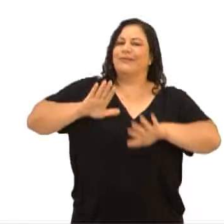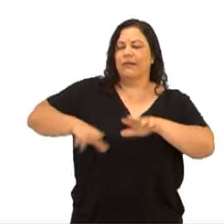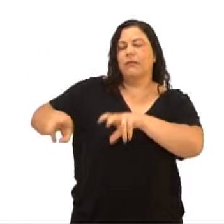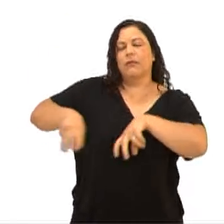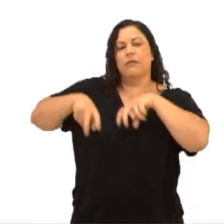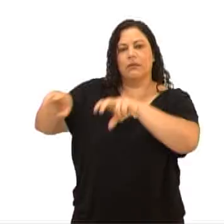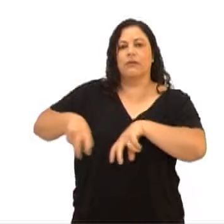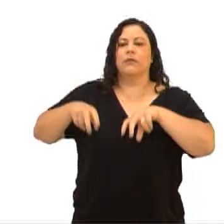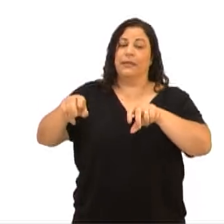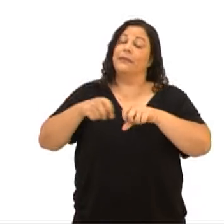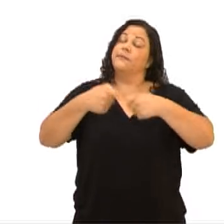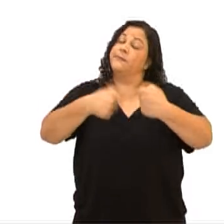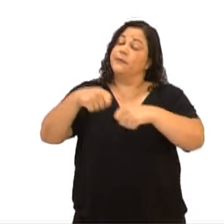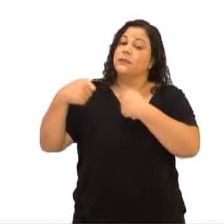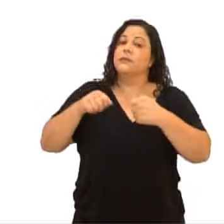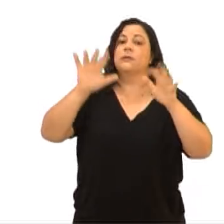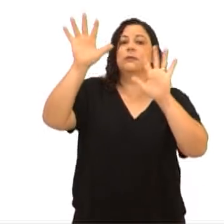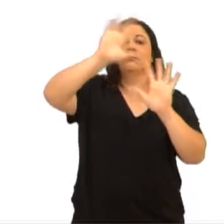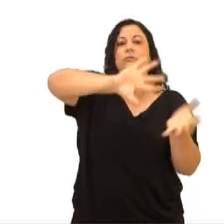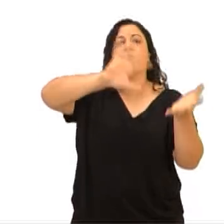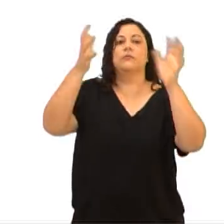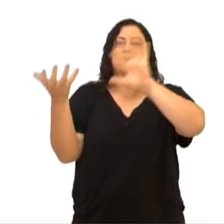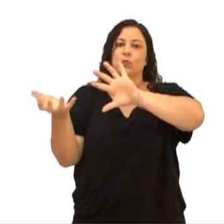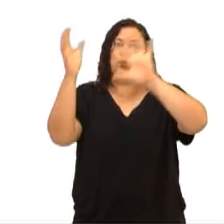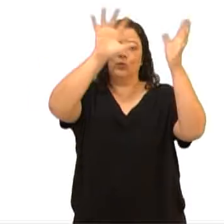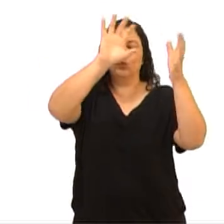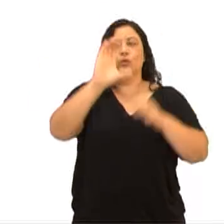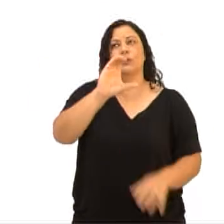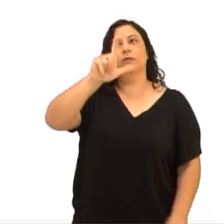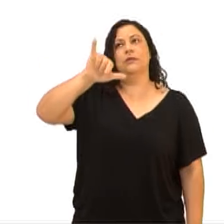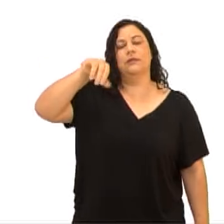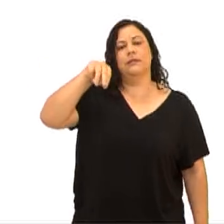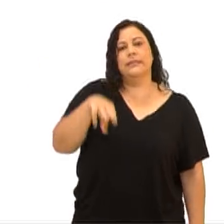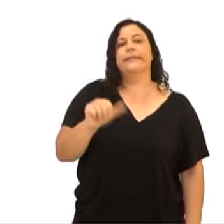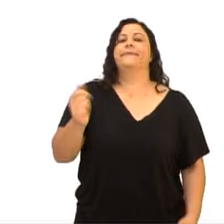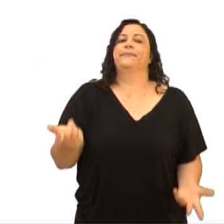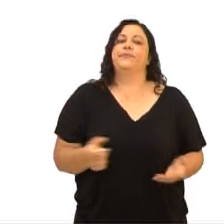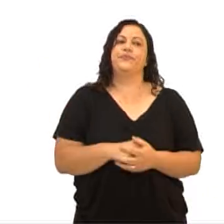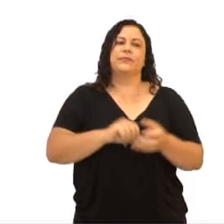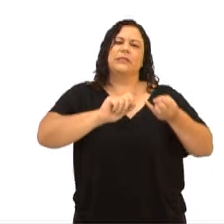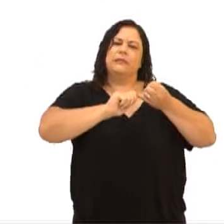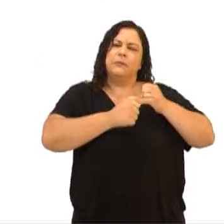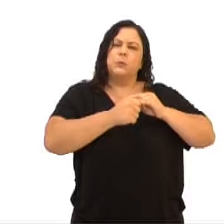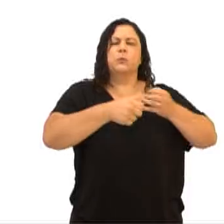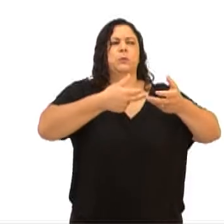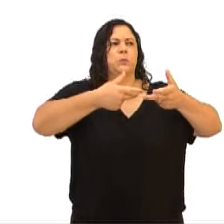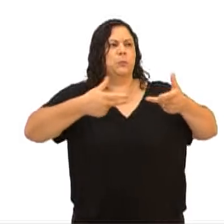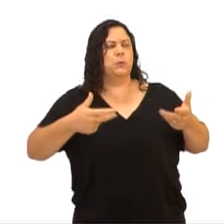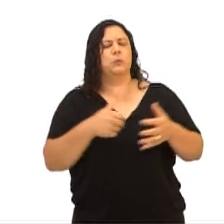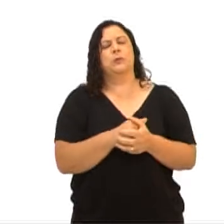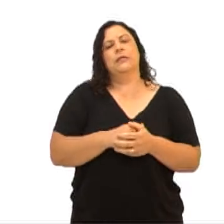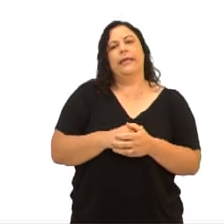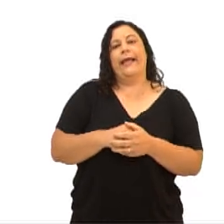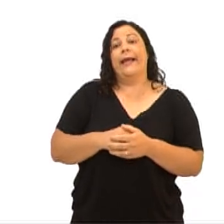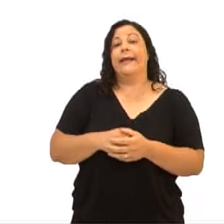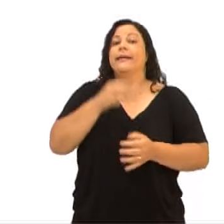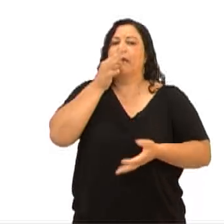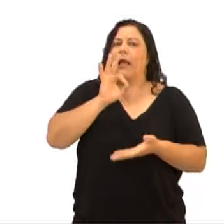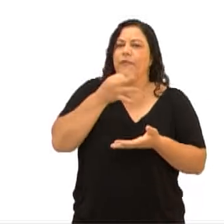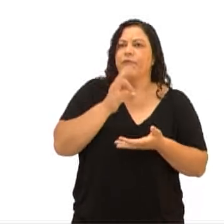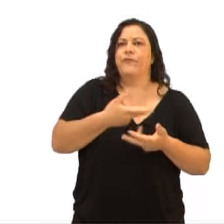os produtos que se destacam aí são o amendoim, algodão, cacau, café. A Etiópia é uma grande produtora de café, que